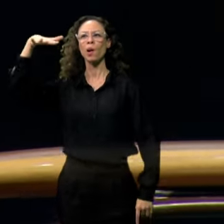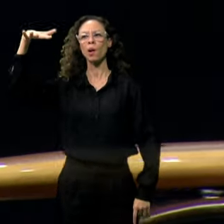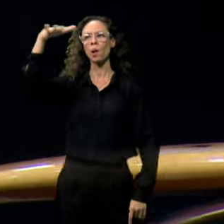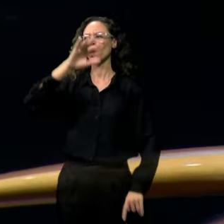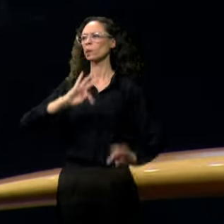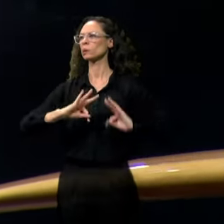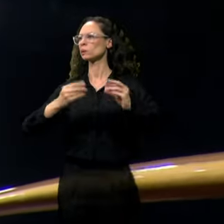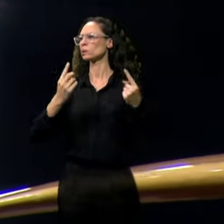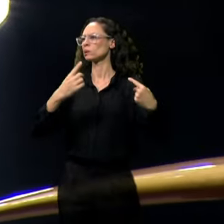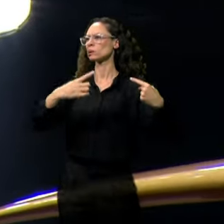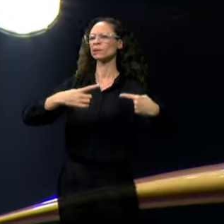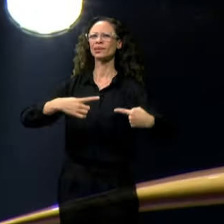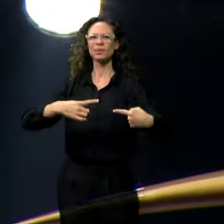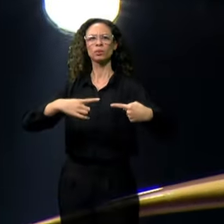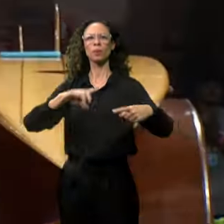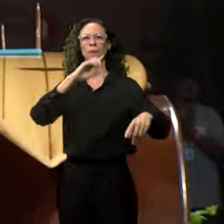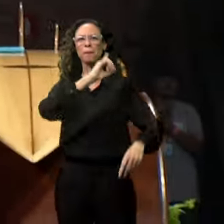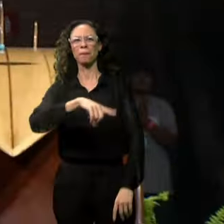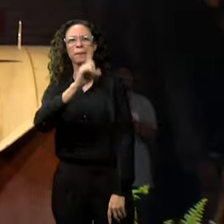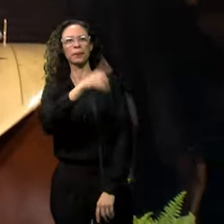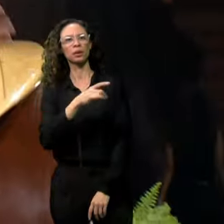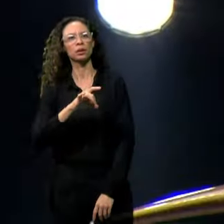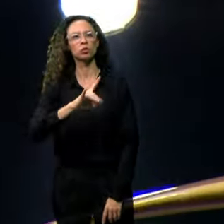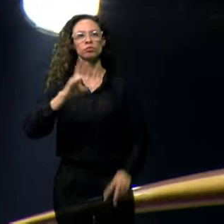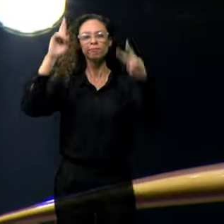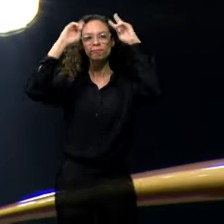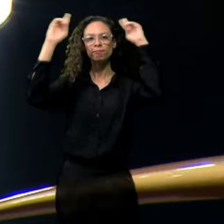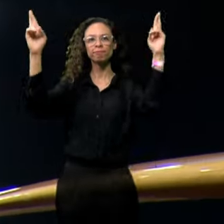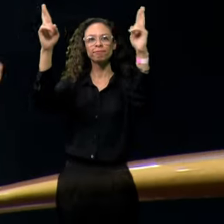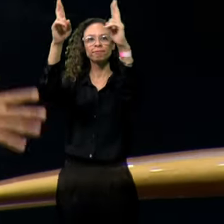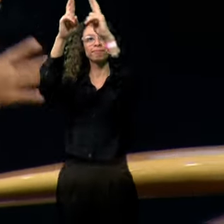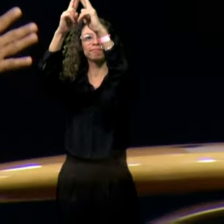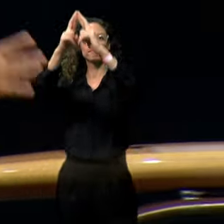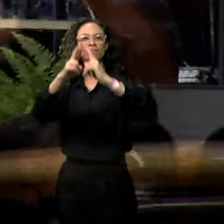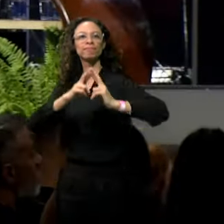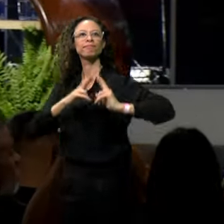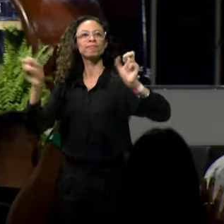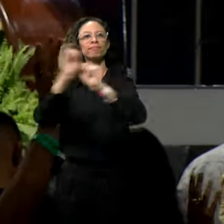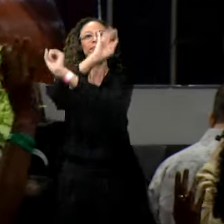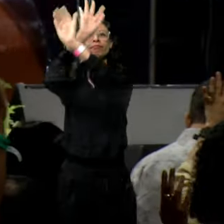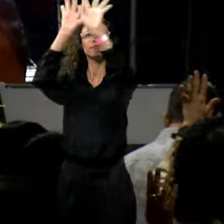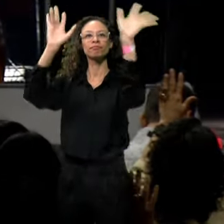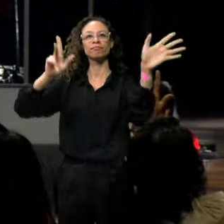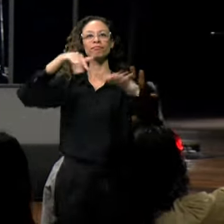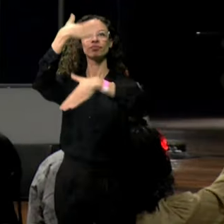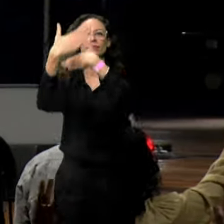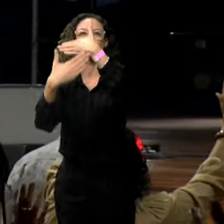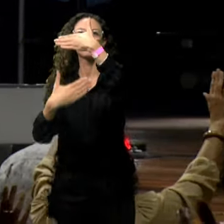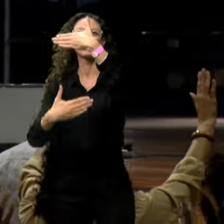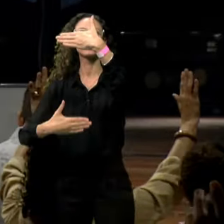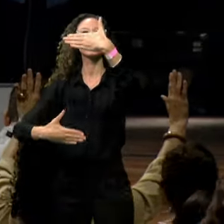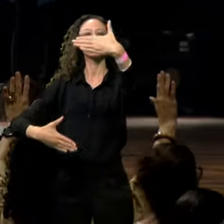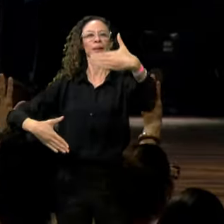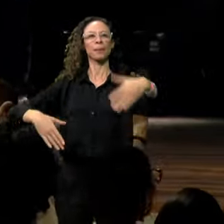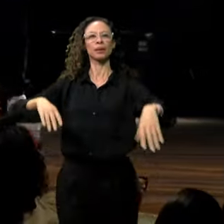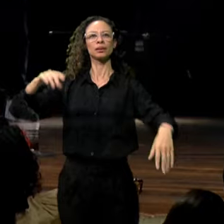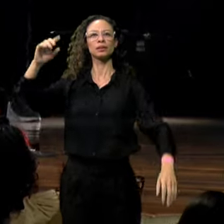sobrenatural e que só existe espaço para o teu reino para tua glória para tua presença e Manifesto sobre nós